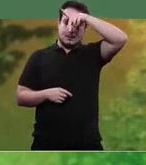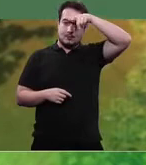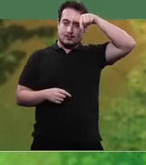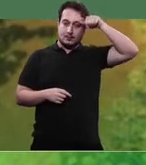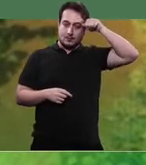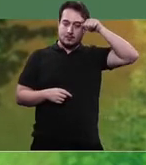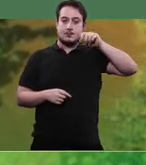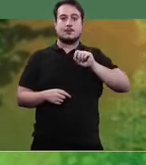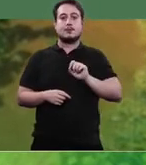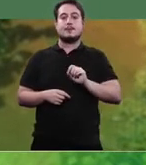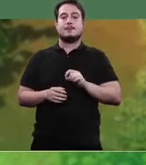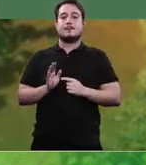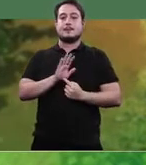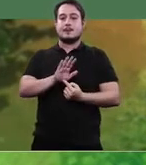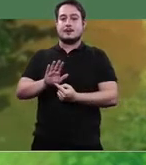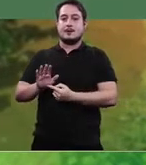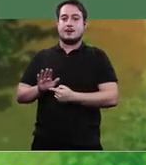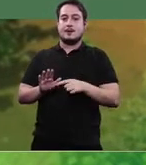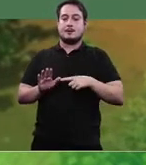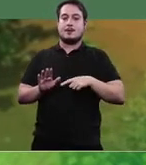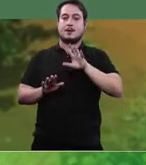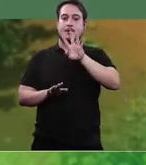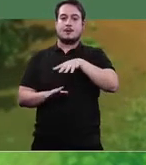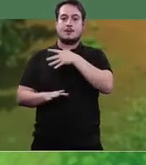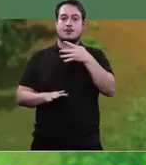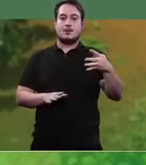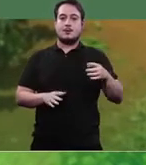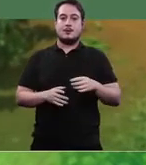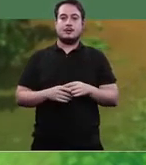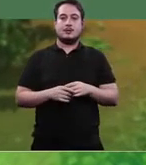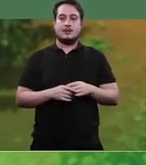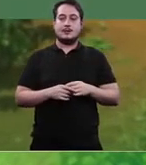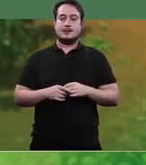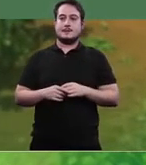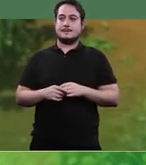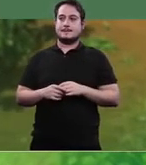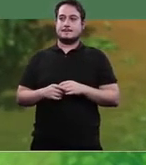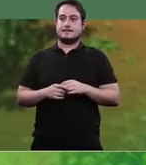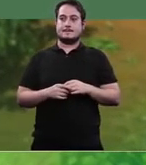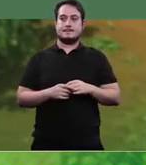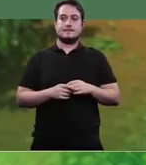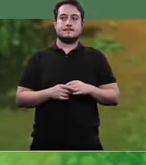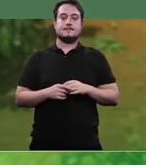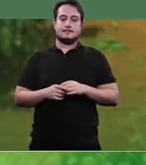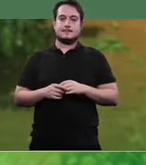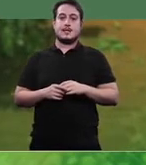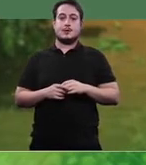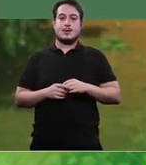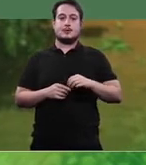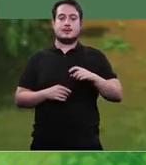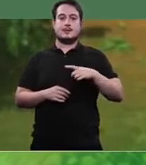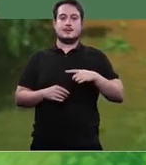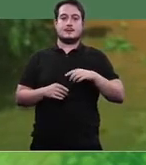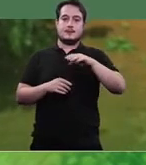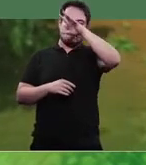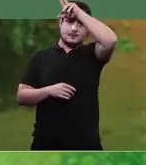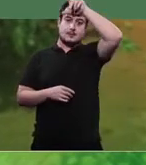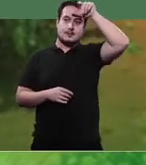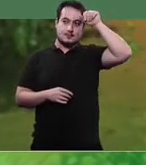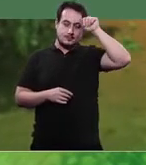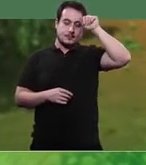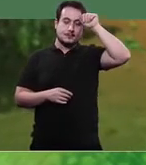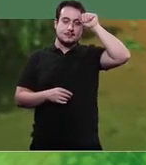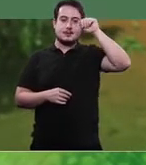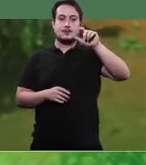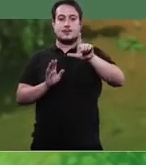ele representa menos um padrão de distribuição das exportações da Amazônia Legal. E aí, a gente traz uma informação